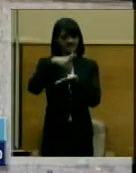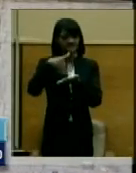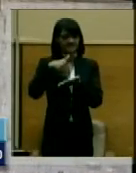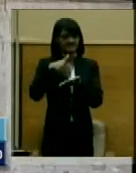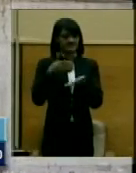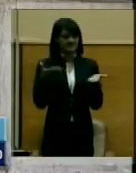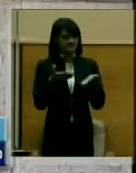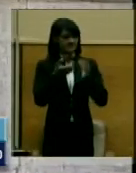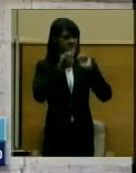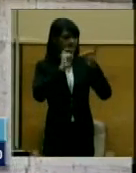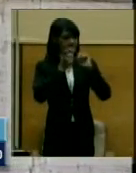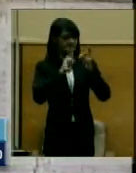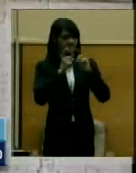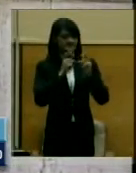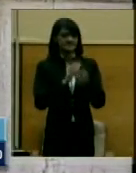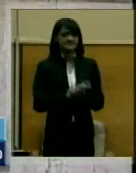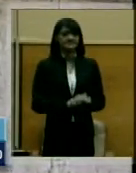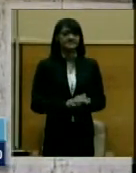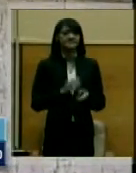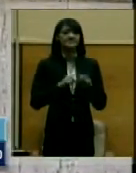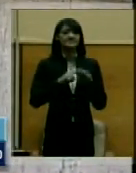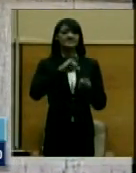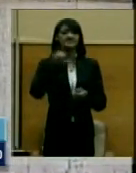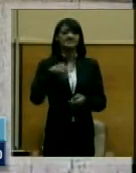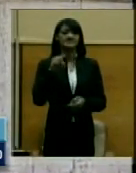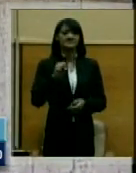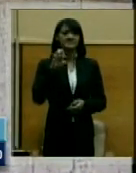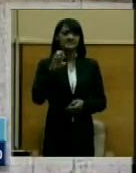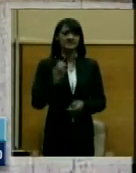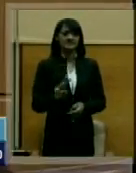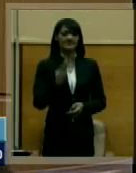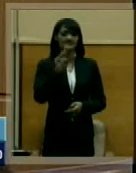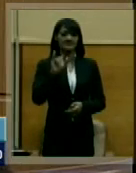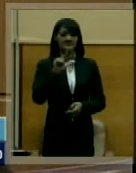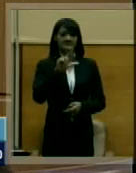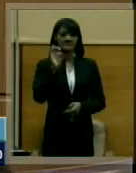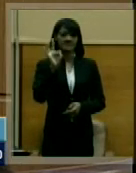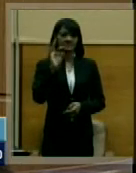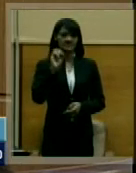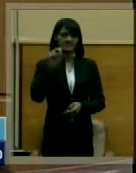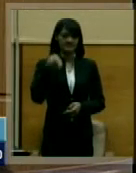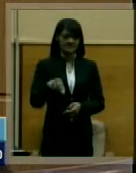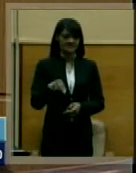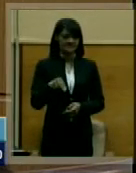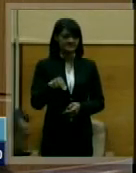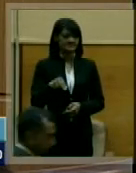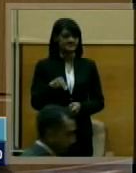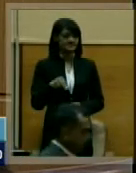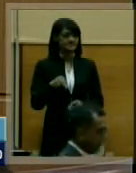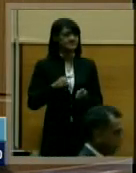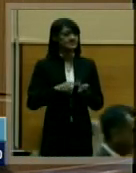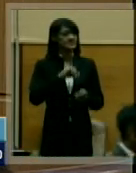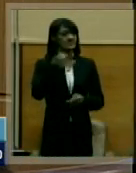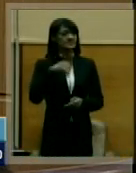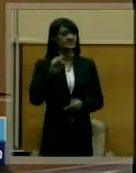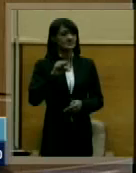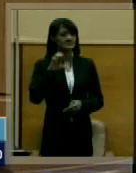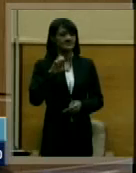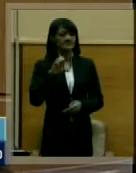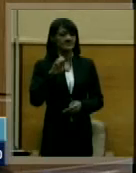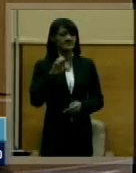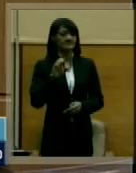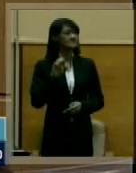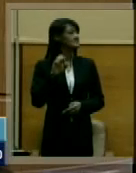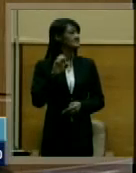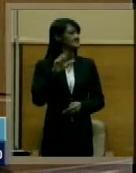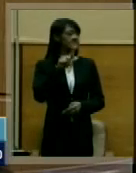Senhor José Wilton de Góes Santos, um dos nossos homenageados. seu José Lúcio Alves Costa, também